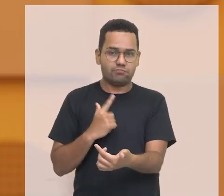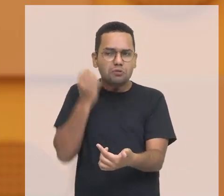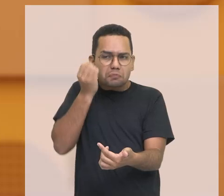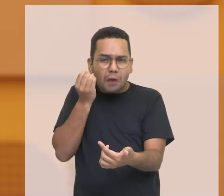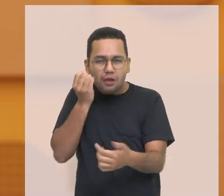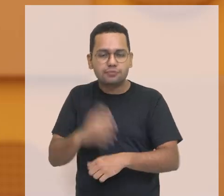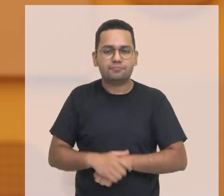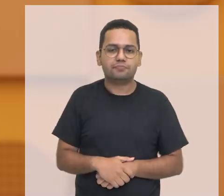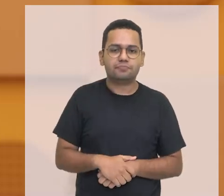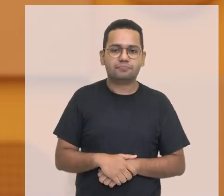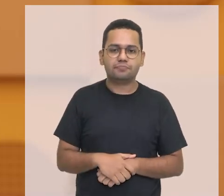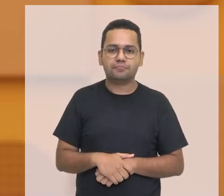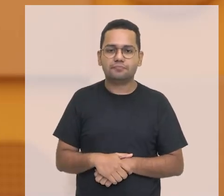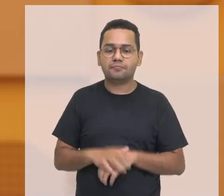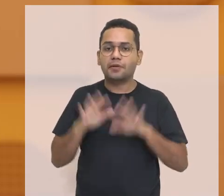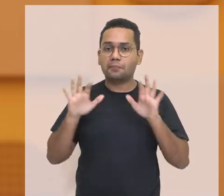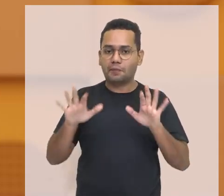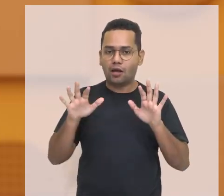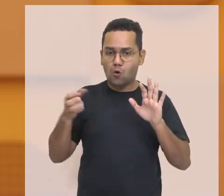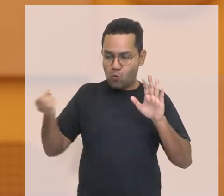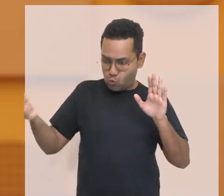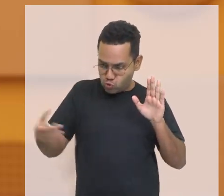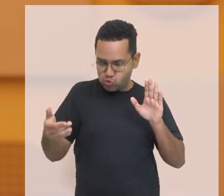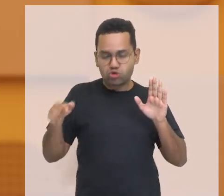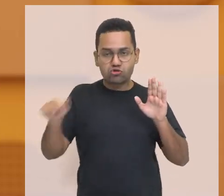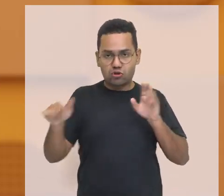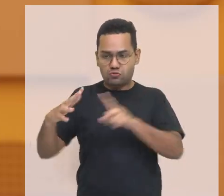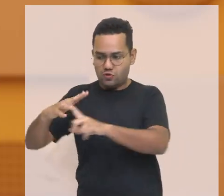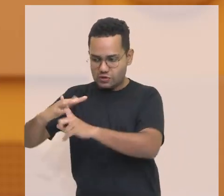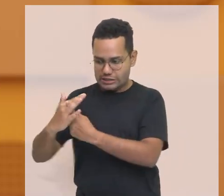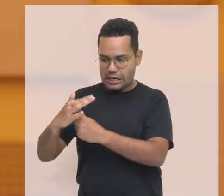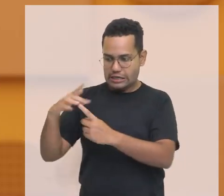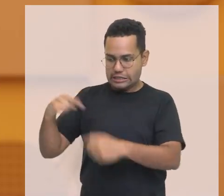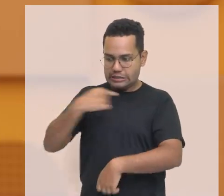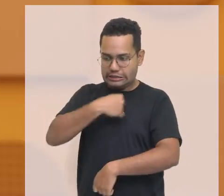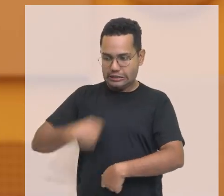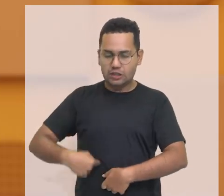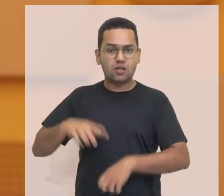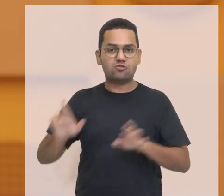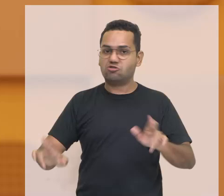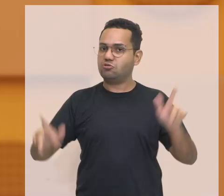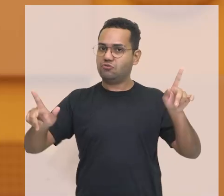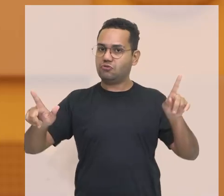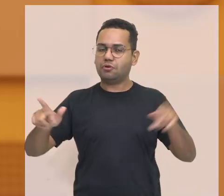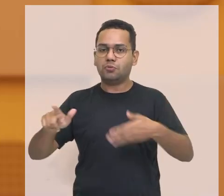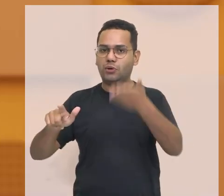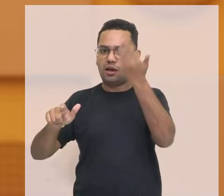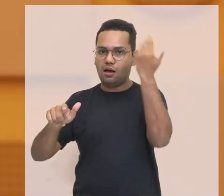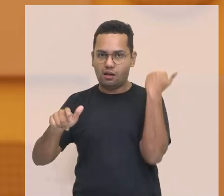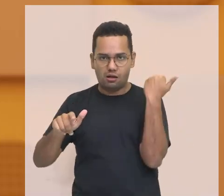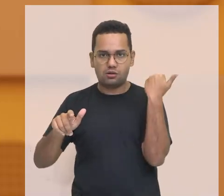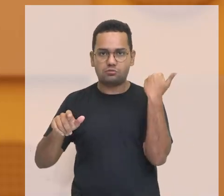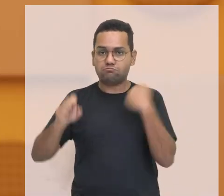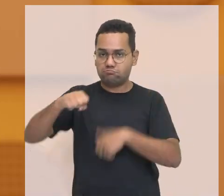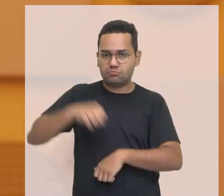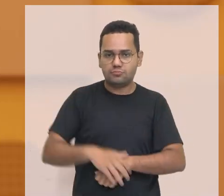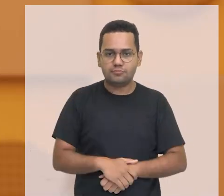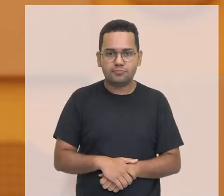socialista chinês, ele difere e muito de outros modelos socialistas implantados anteriormente, com uma